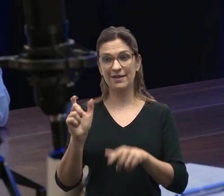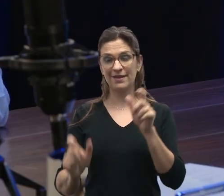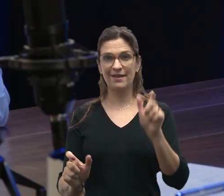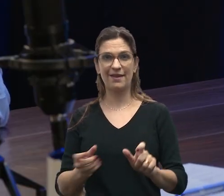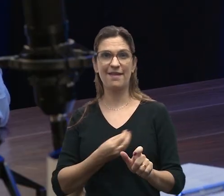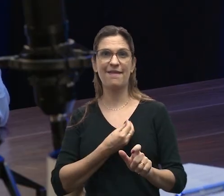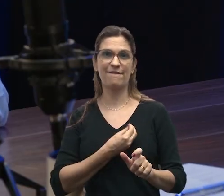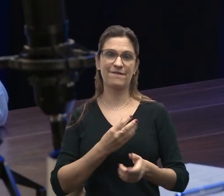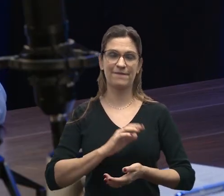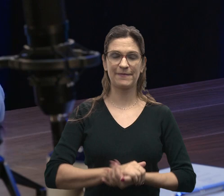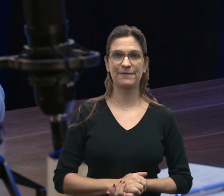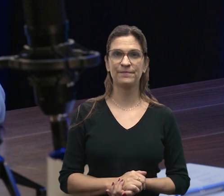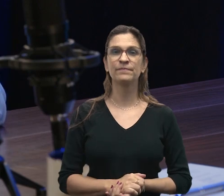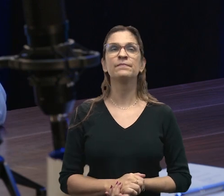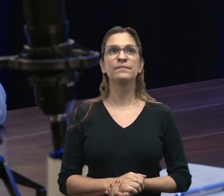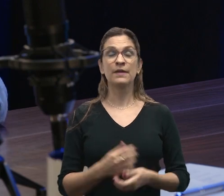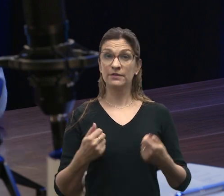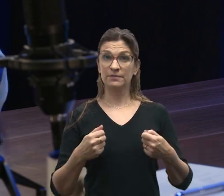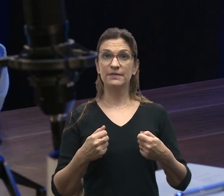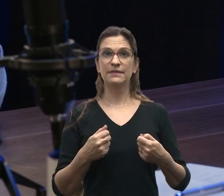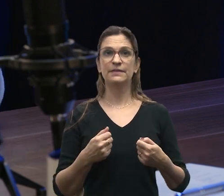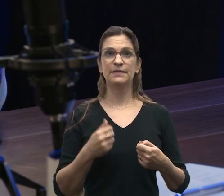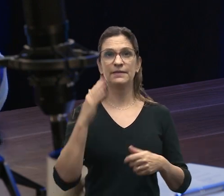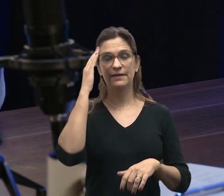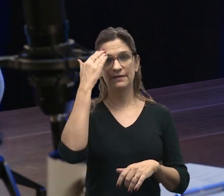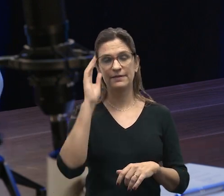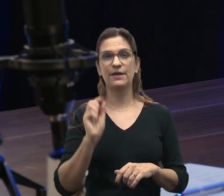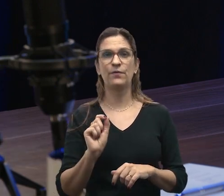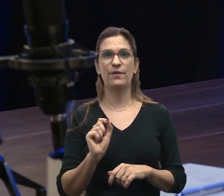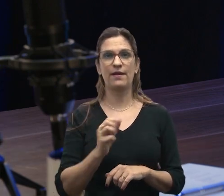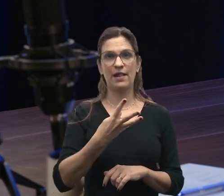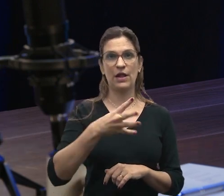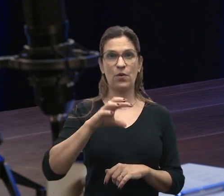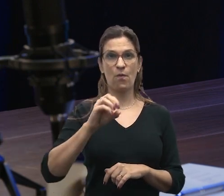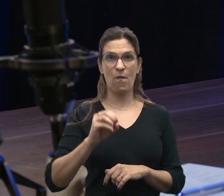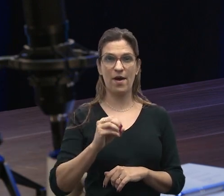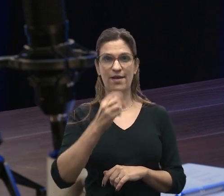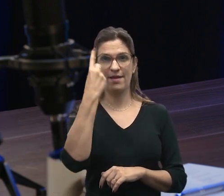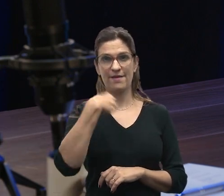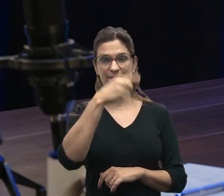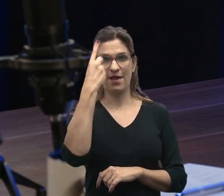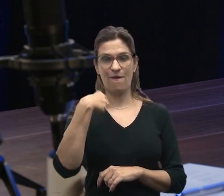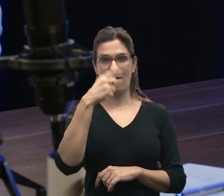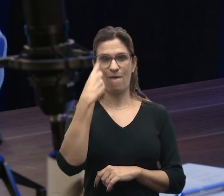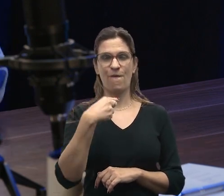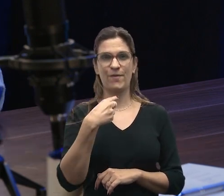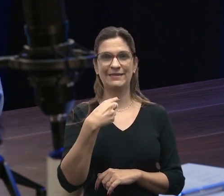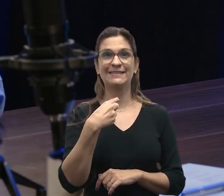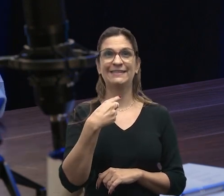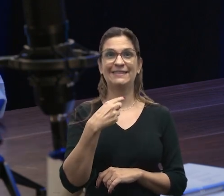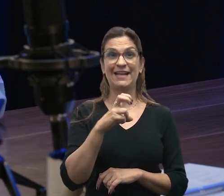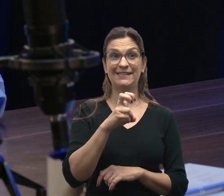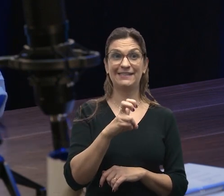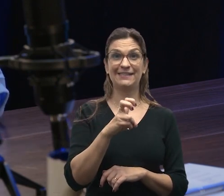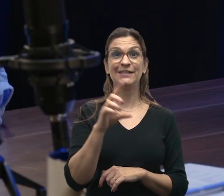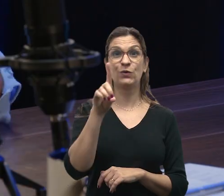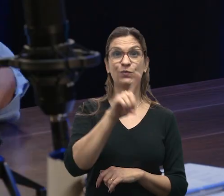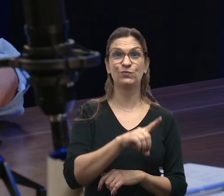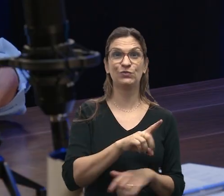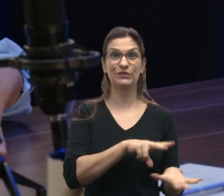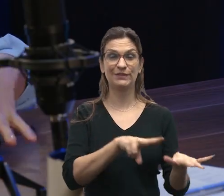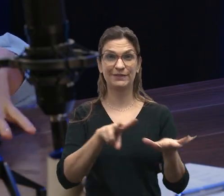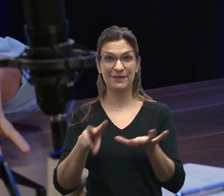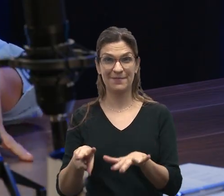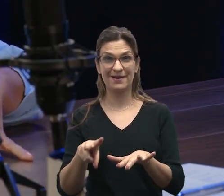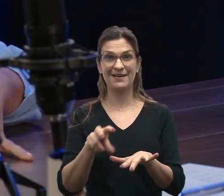jornada hoje, que é a jornada de 40 horas, 5 dias por semana com 8 horas, né? Essa jornada, então, ela está disposta em